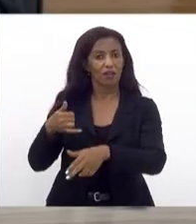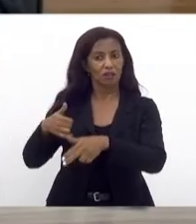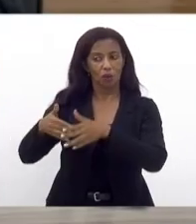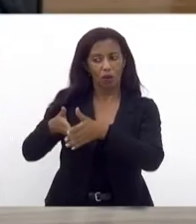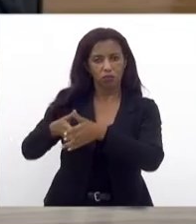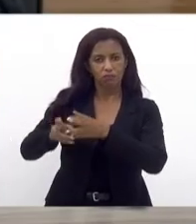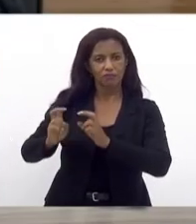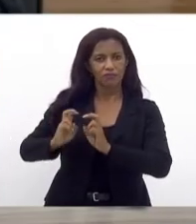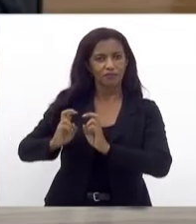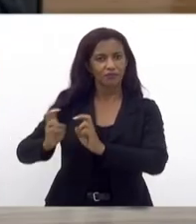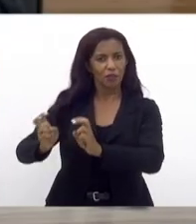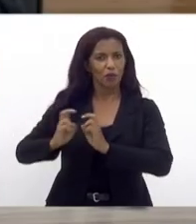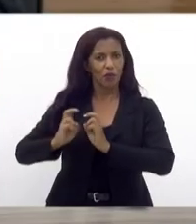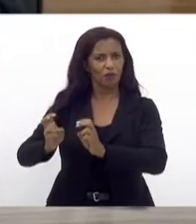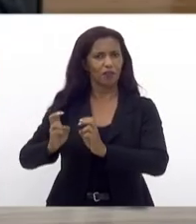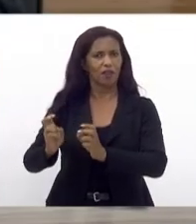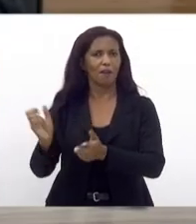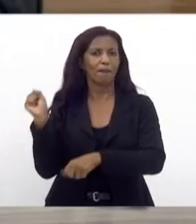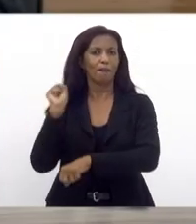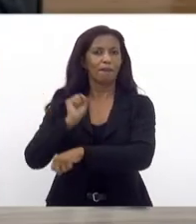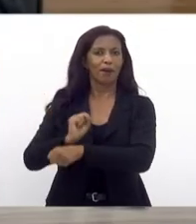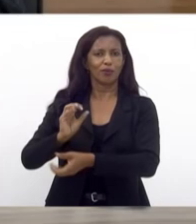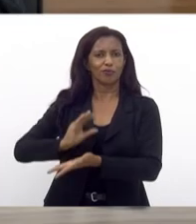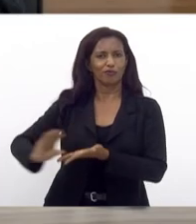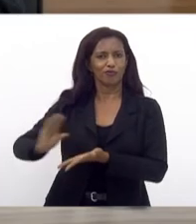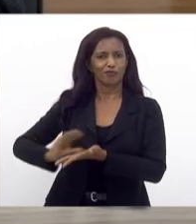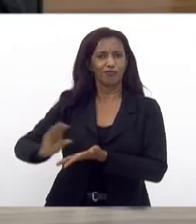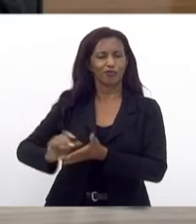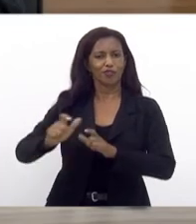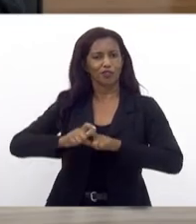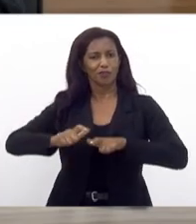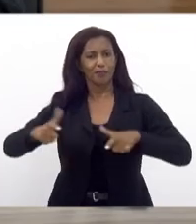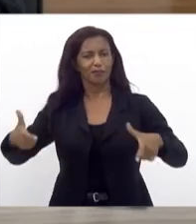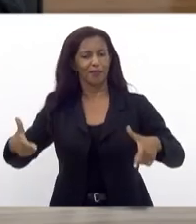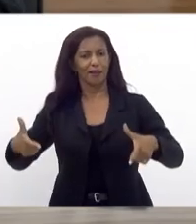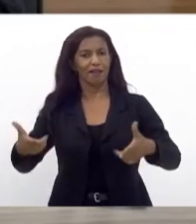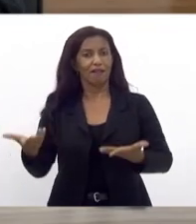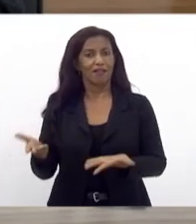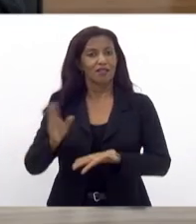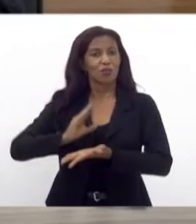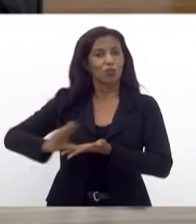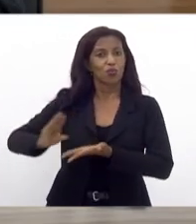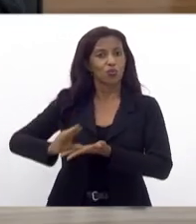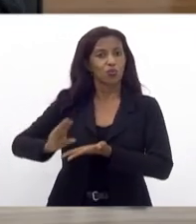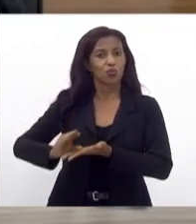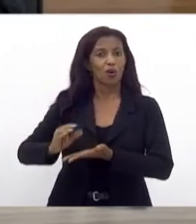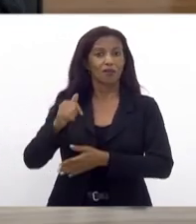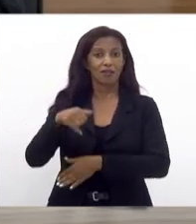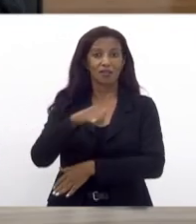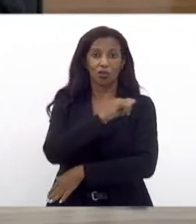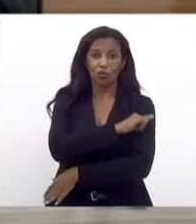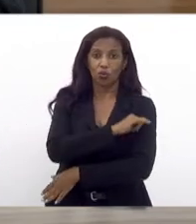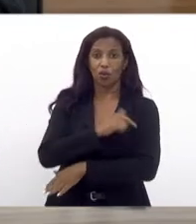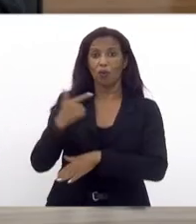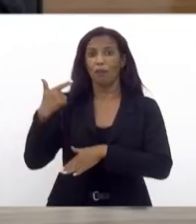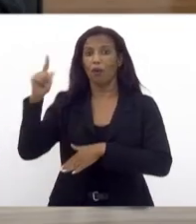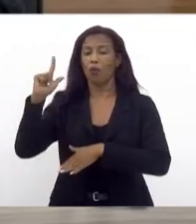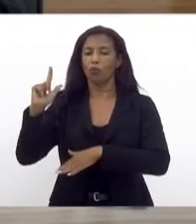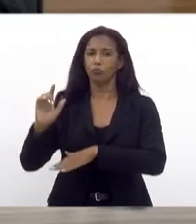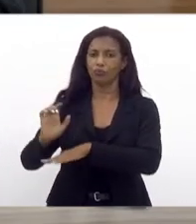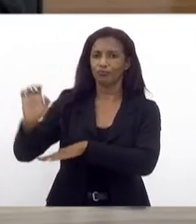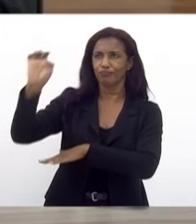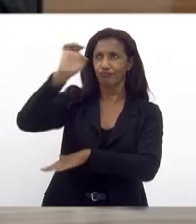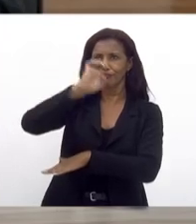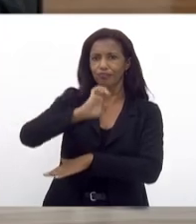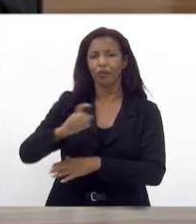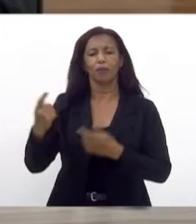deixou de investir grandes recursos de ampliação na malha. E esses recursos estão sendo levados do Rio para outros estados. Então, a